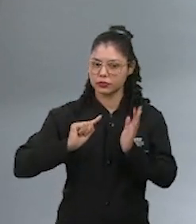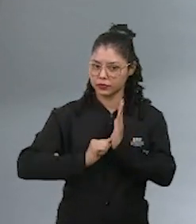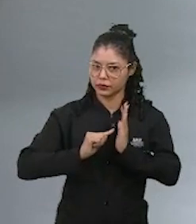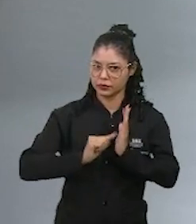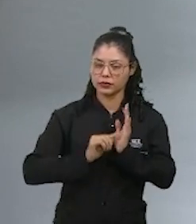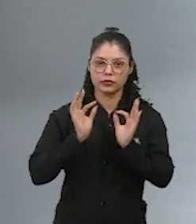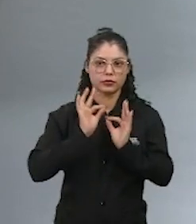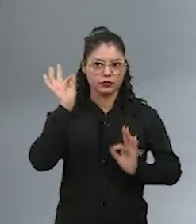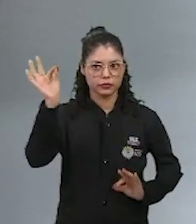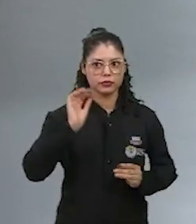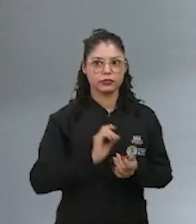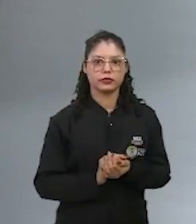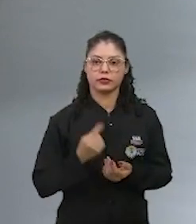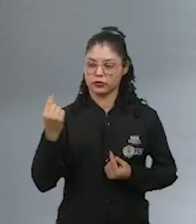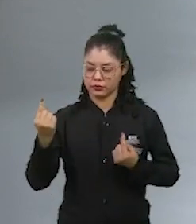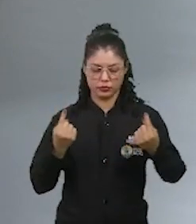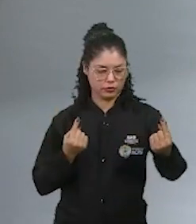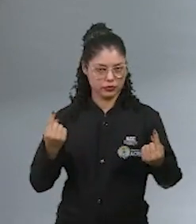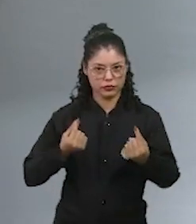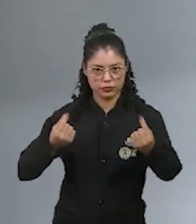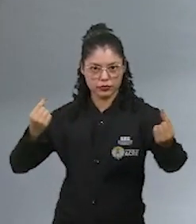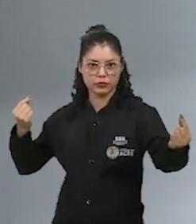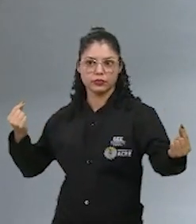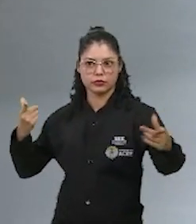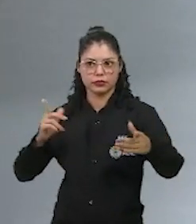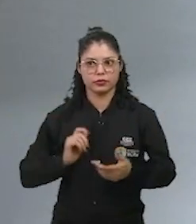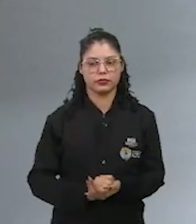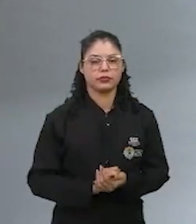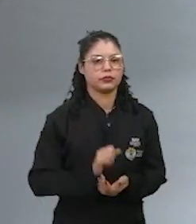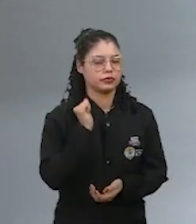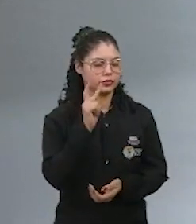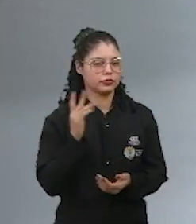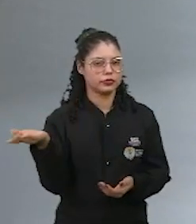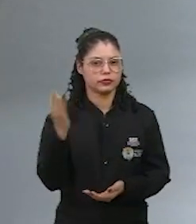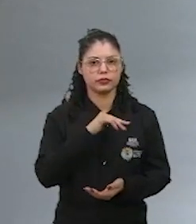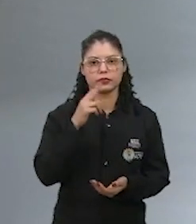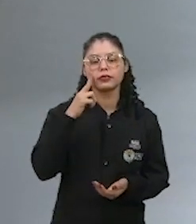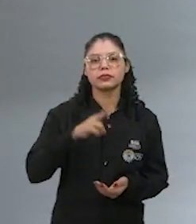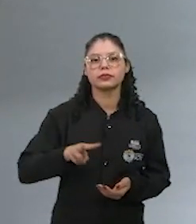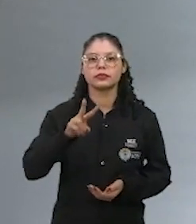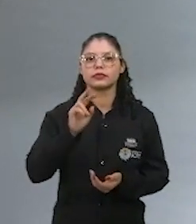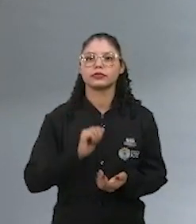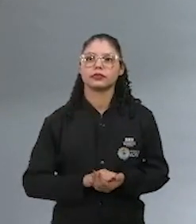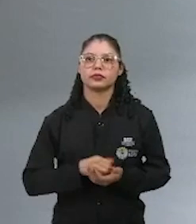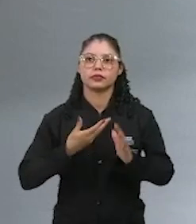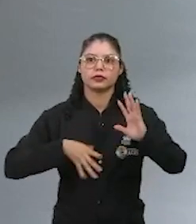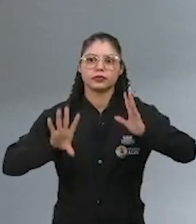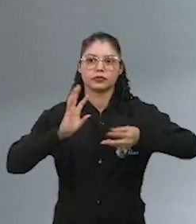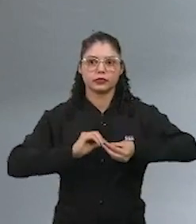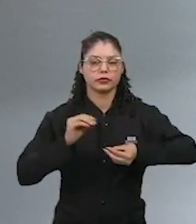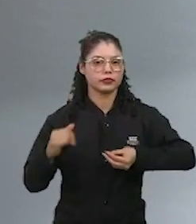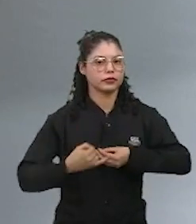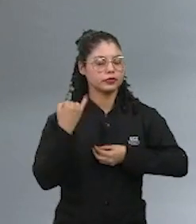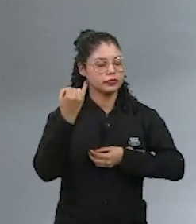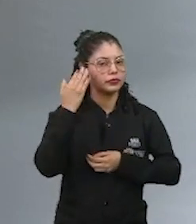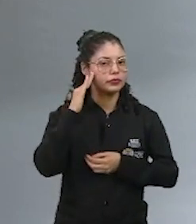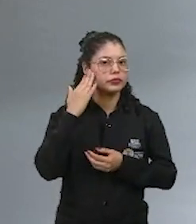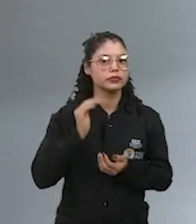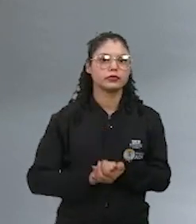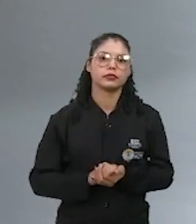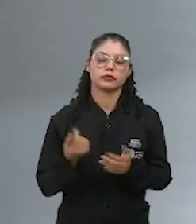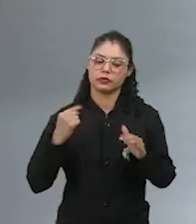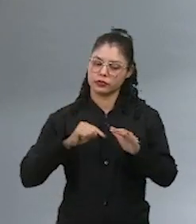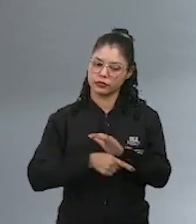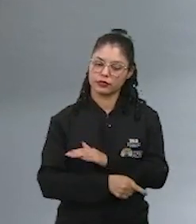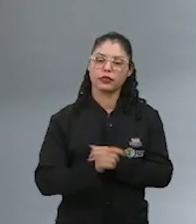médio e também a distância entre dois pontos, tá bom? Ok, pessoal? Então vamos ver como é que isso aparece para a gente. É um resumão, né? É importante você entender isso, tem que se